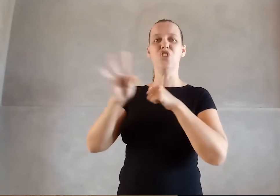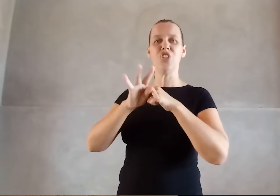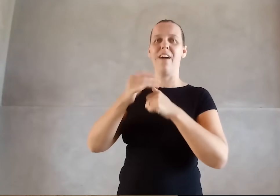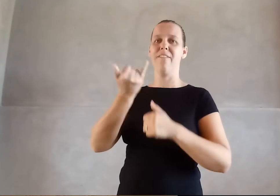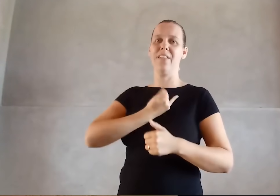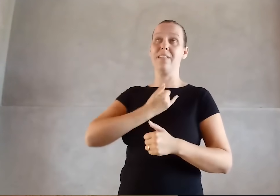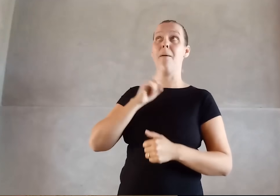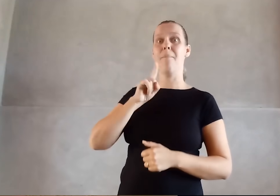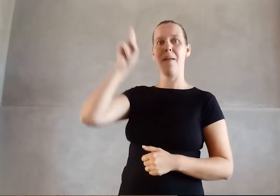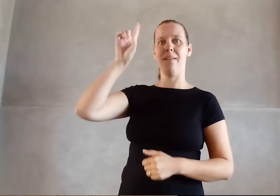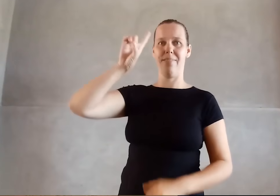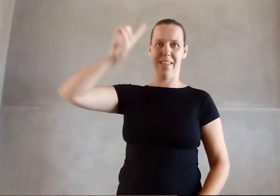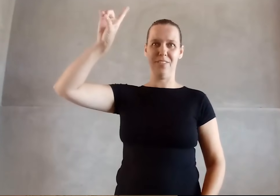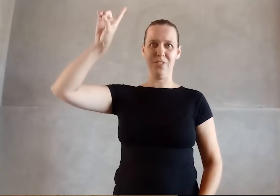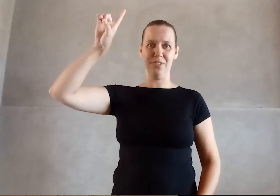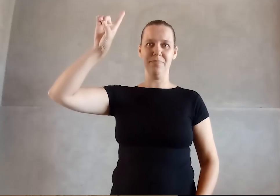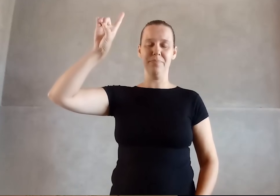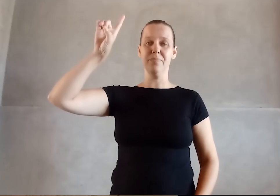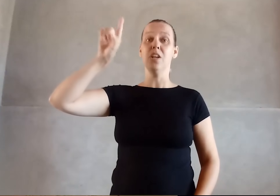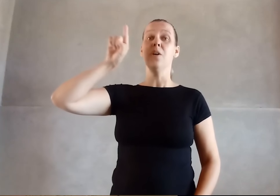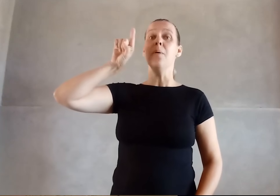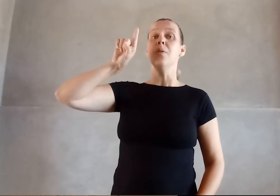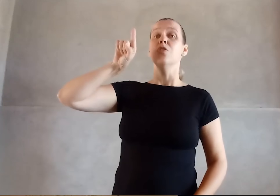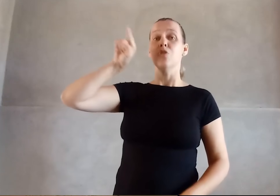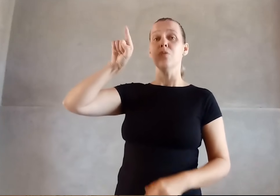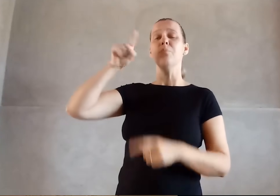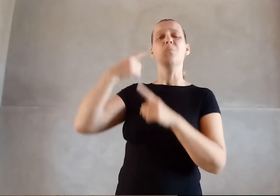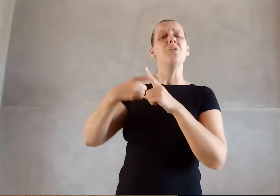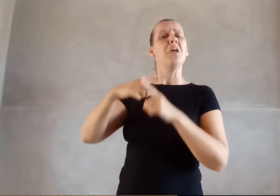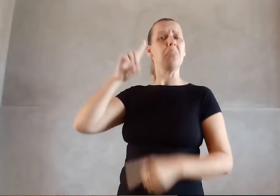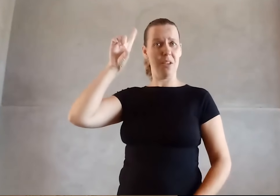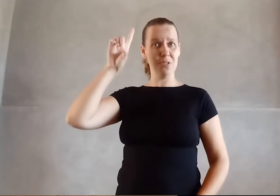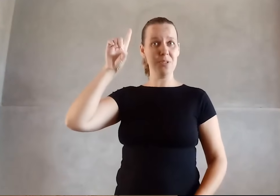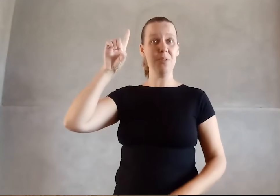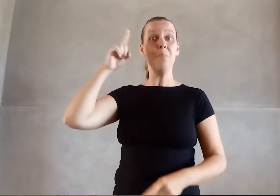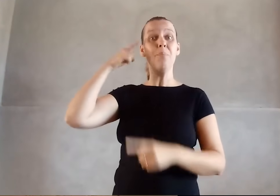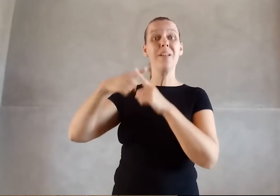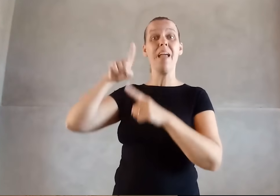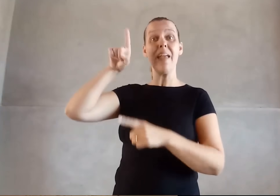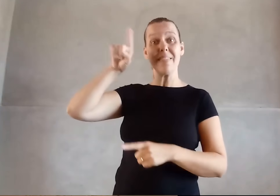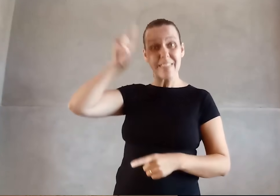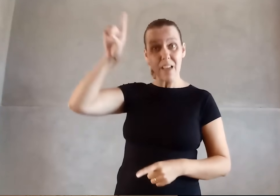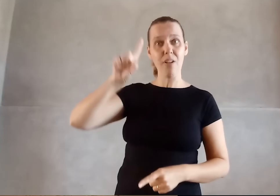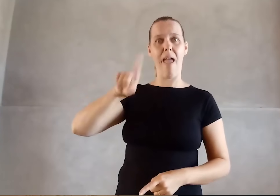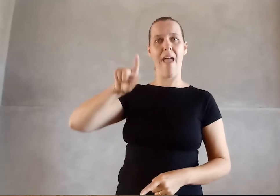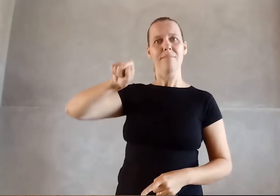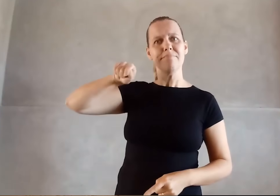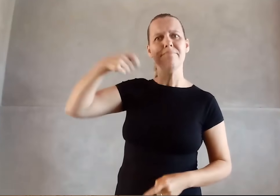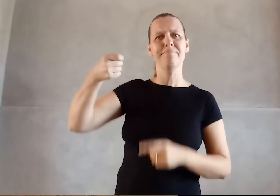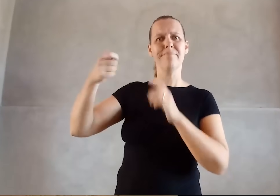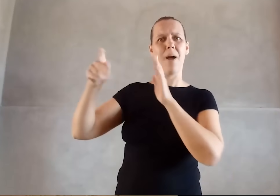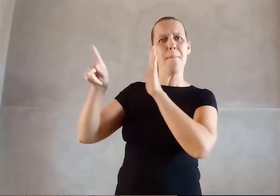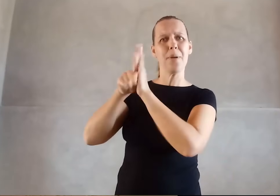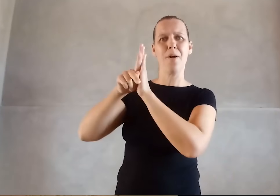pedimos sabedoria. E Tiago está dizendo, peça a Deus. E para pedir a Deus tem razões para isso. Eu queria dizer para você que primeiro é porque